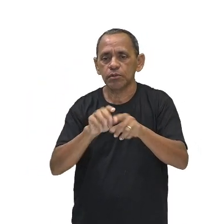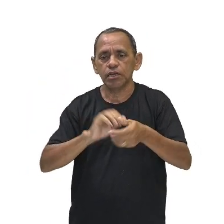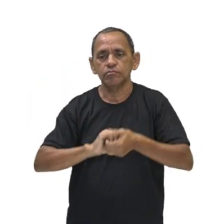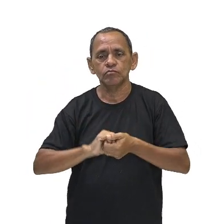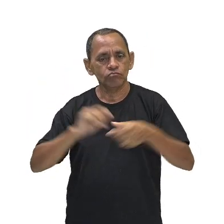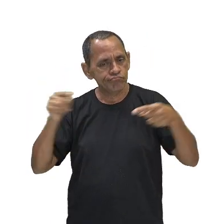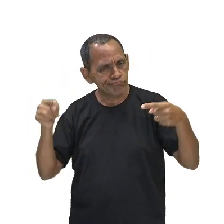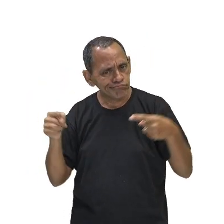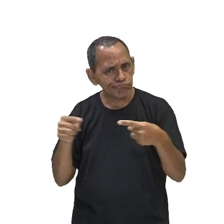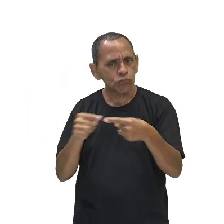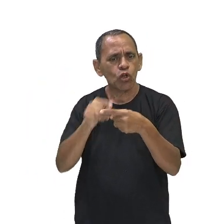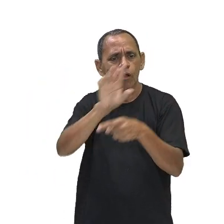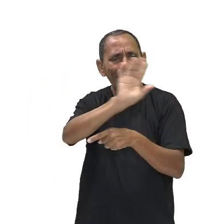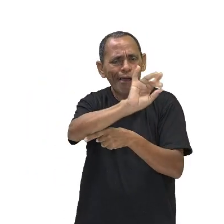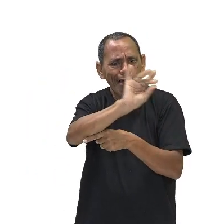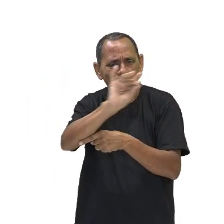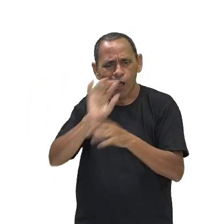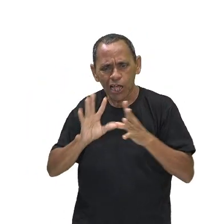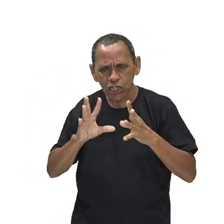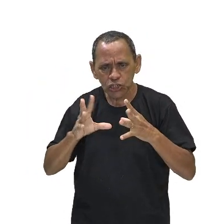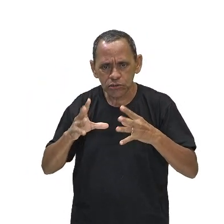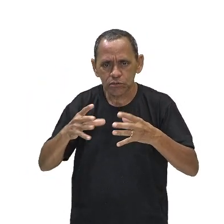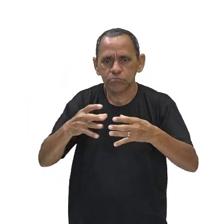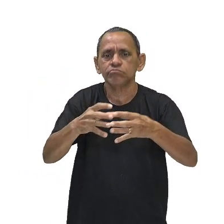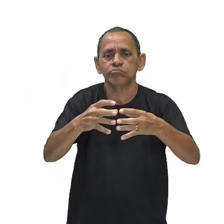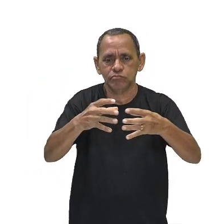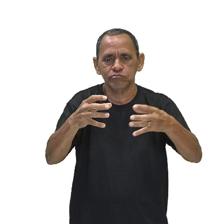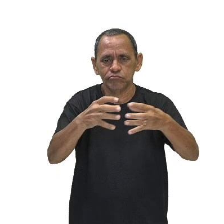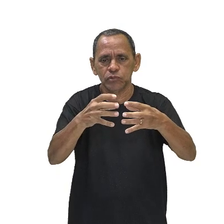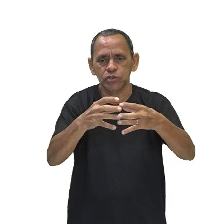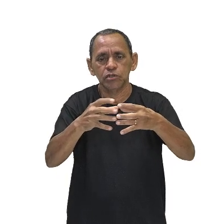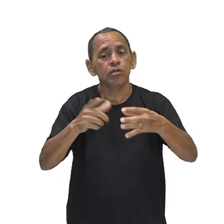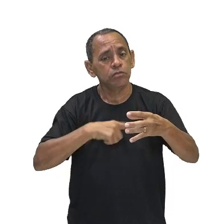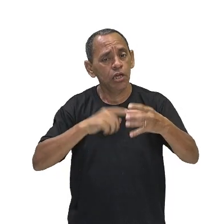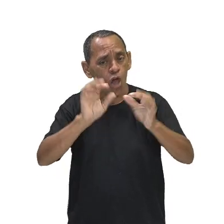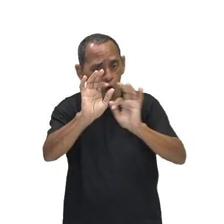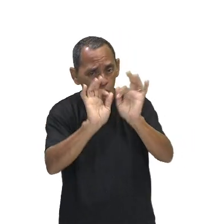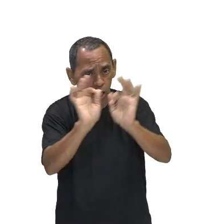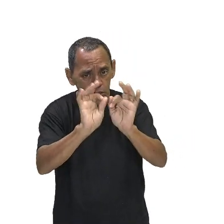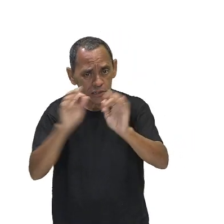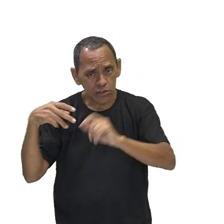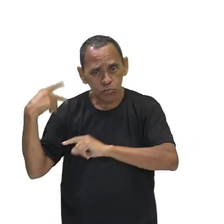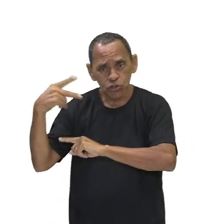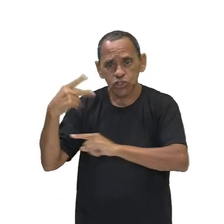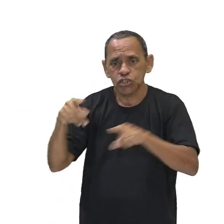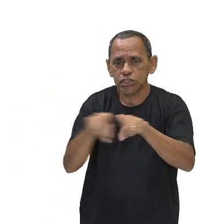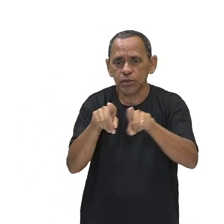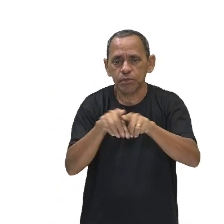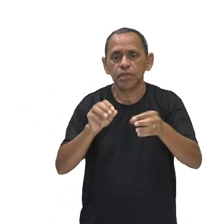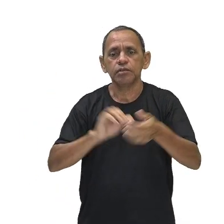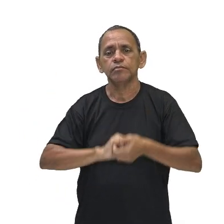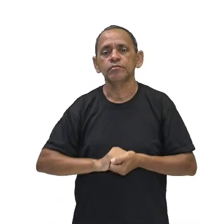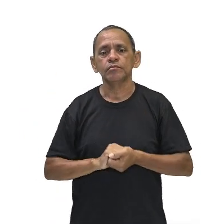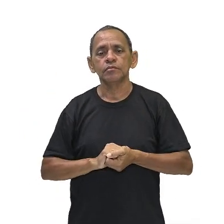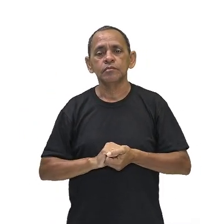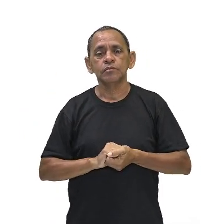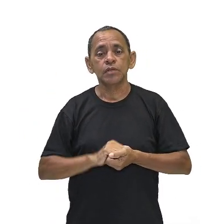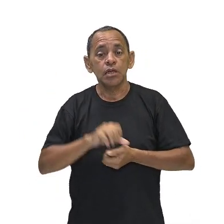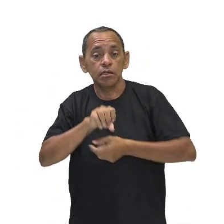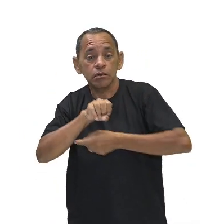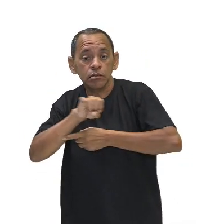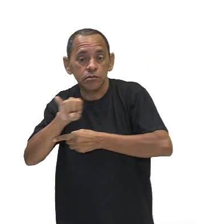Durkheim, cada sociedade tem aí a sua organização política. E quando essa organização não é